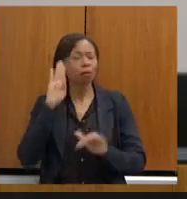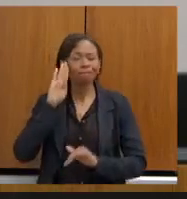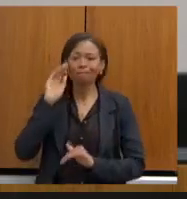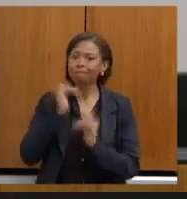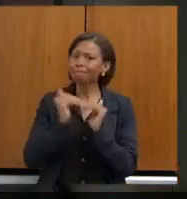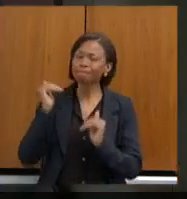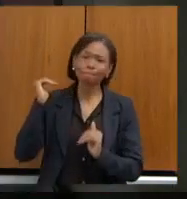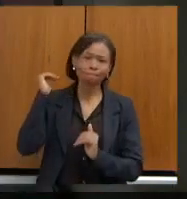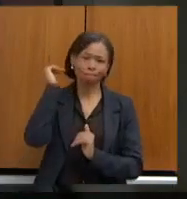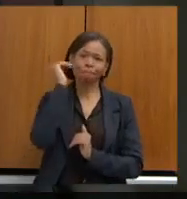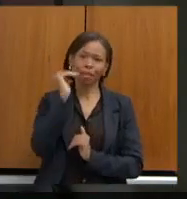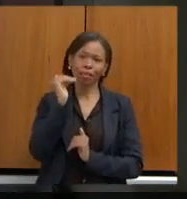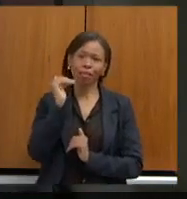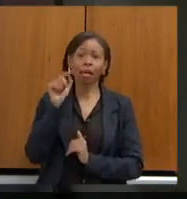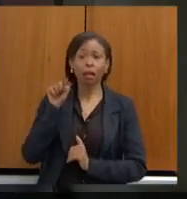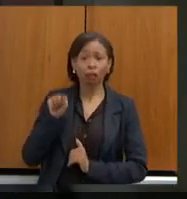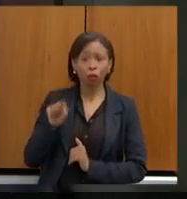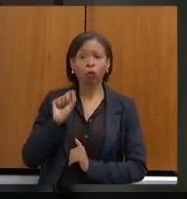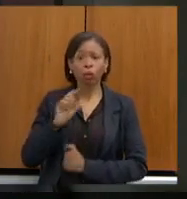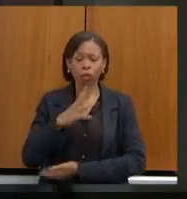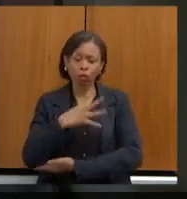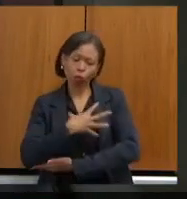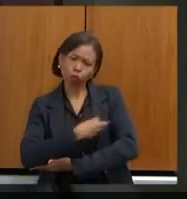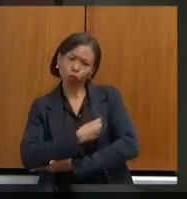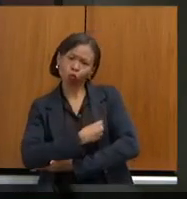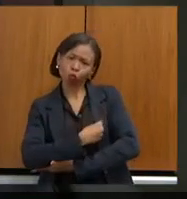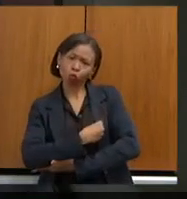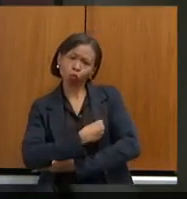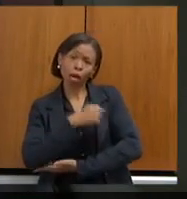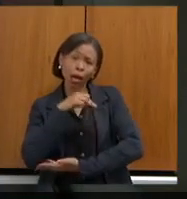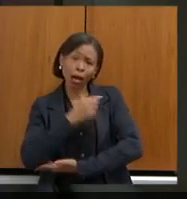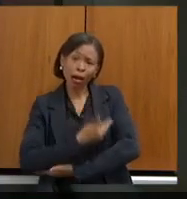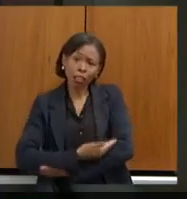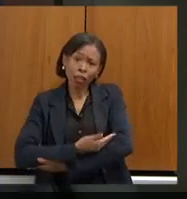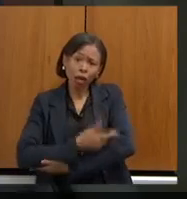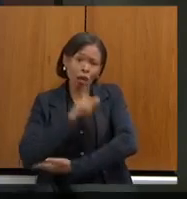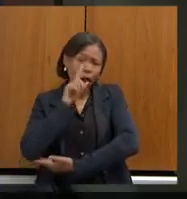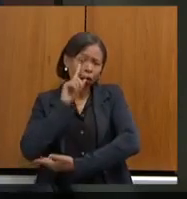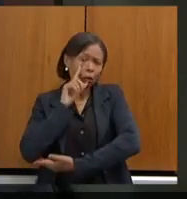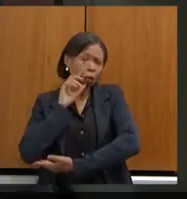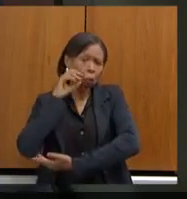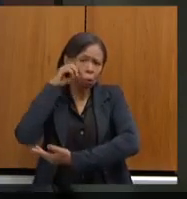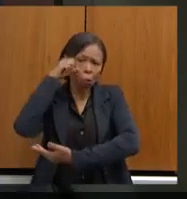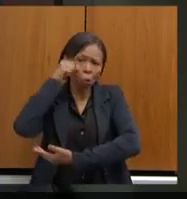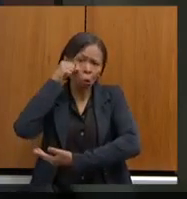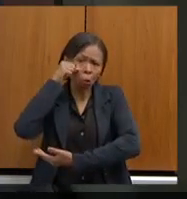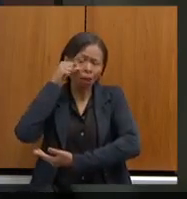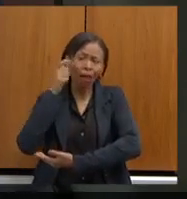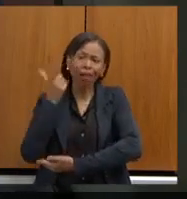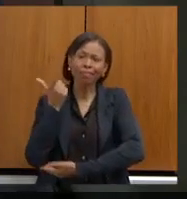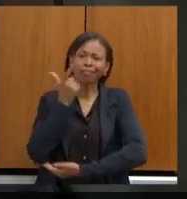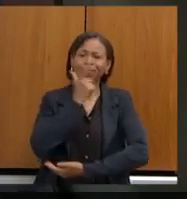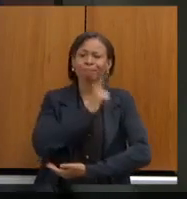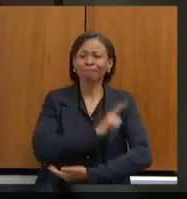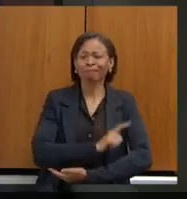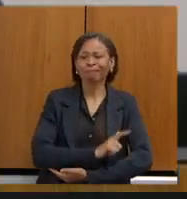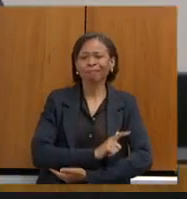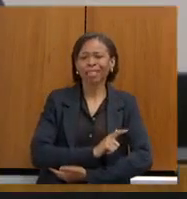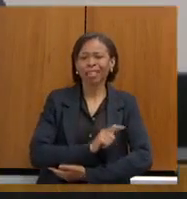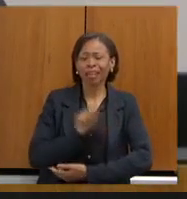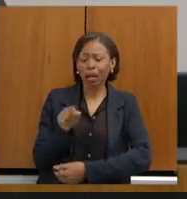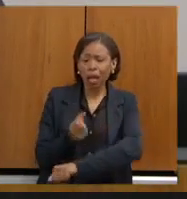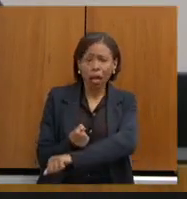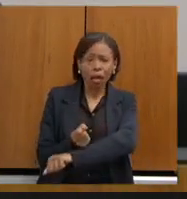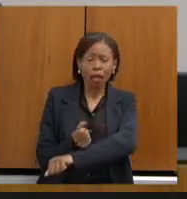amamentou a criança se sou o choro ela conseguiu controlar o desequilíbrio emocional